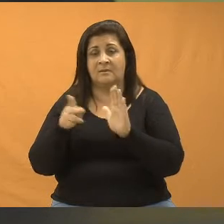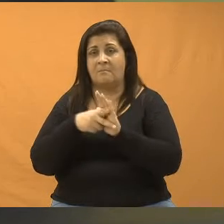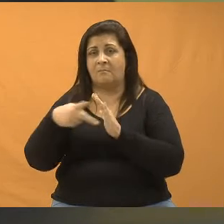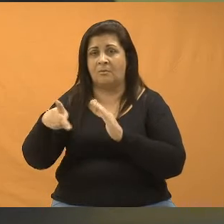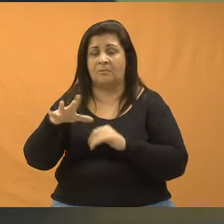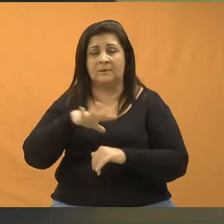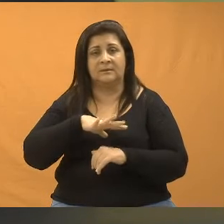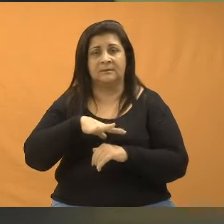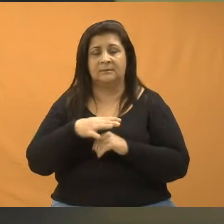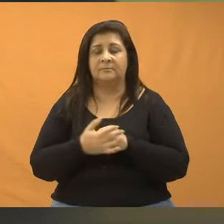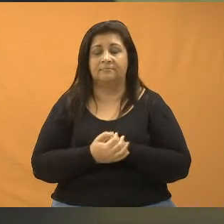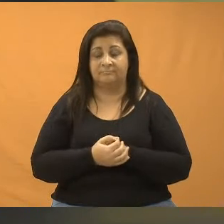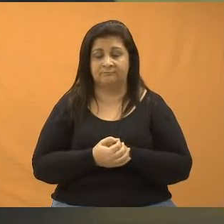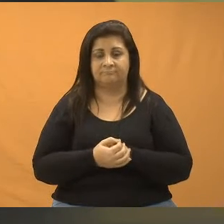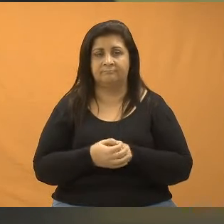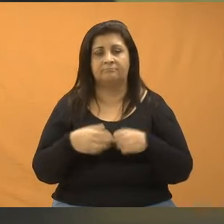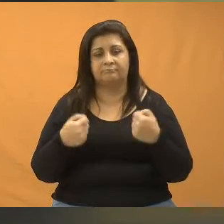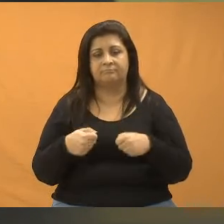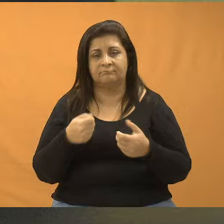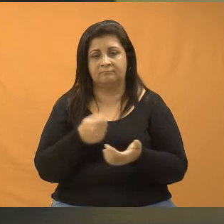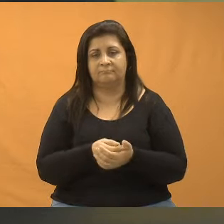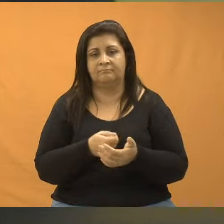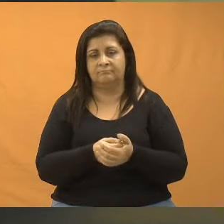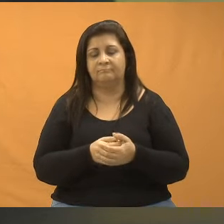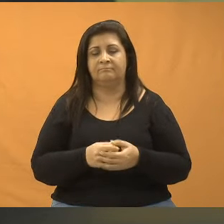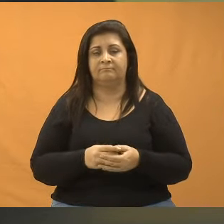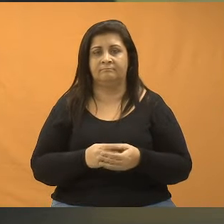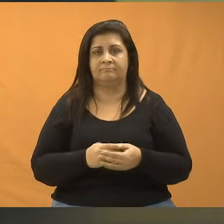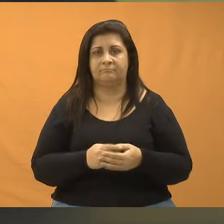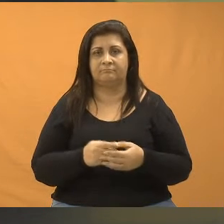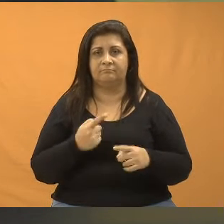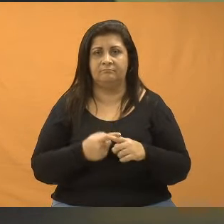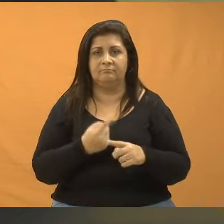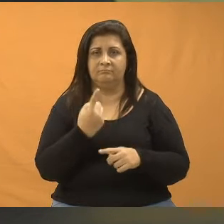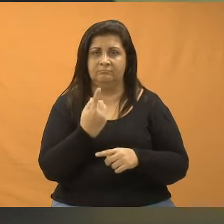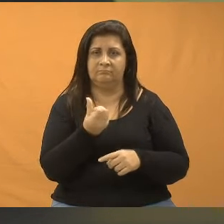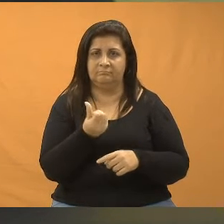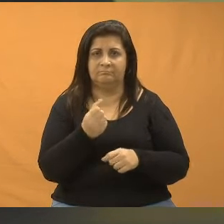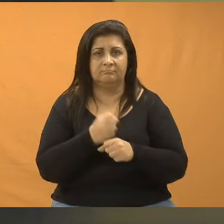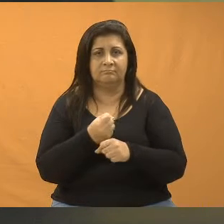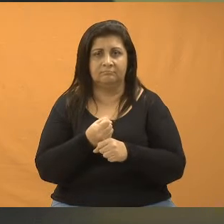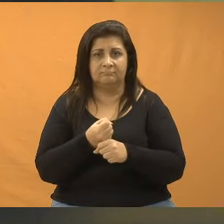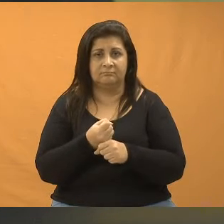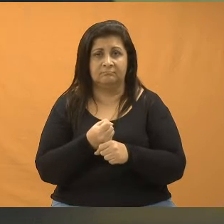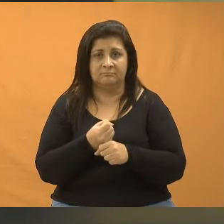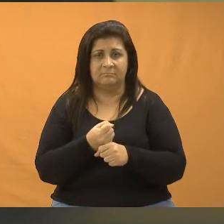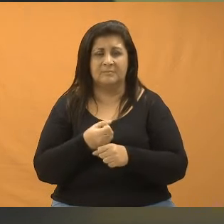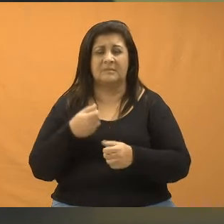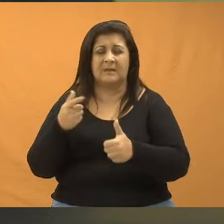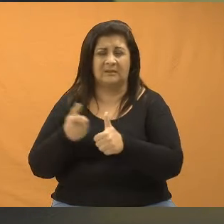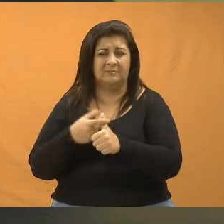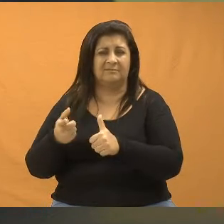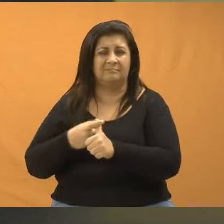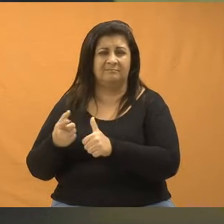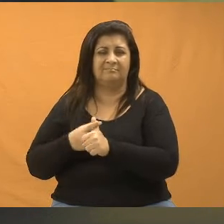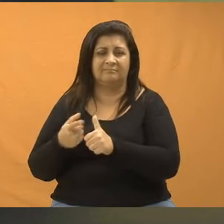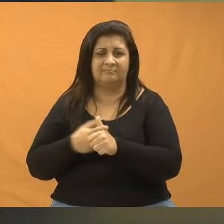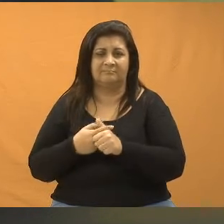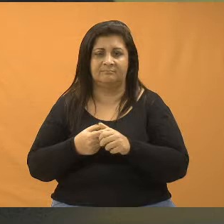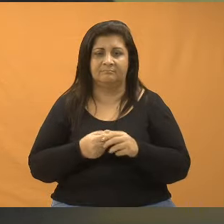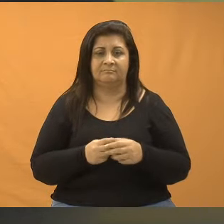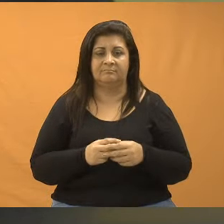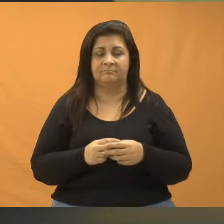o município não pode se eximir, né? Durante esse período de 16 anos de intervenção, o município contraiu dívidas no CNPJ da Santa